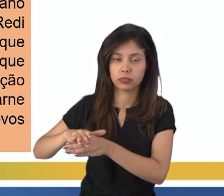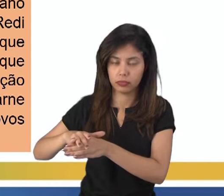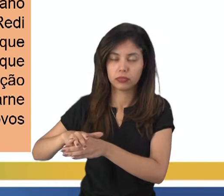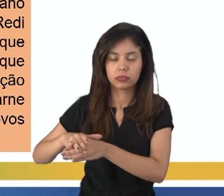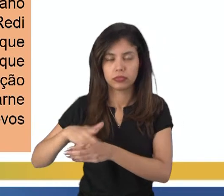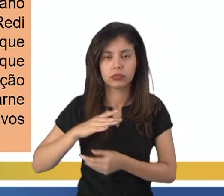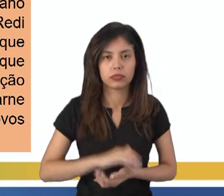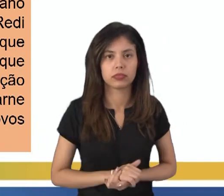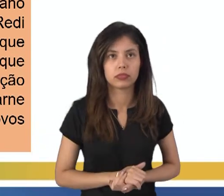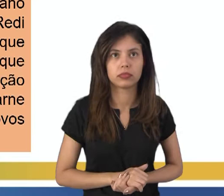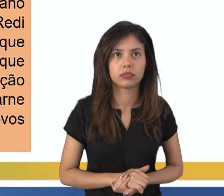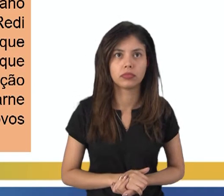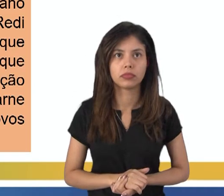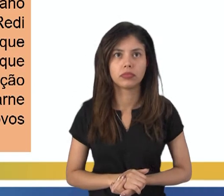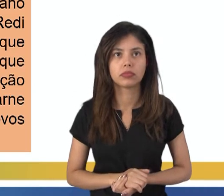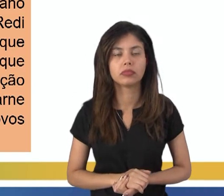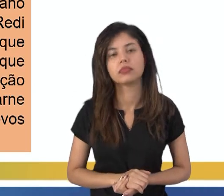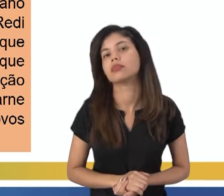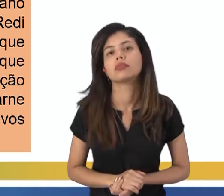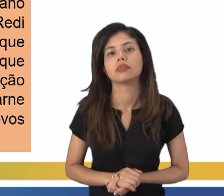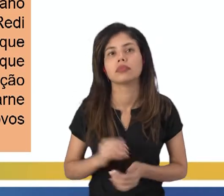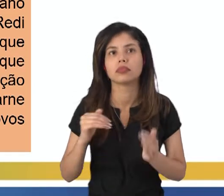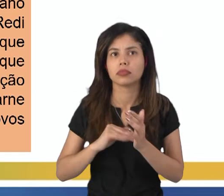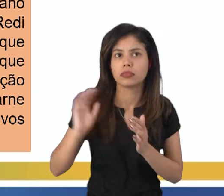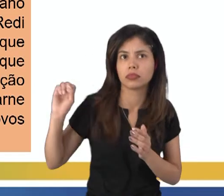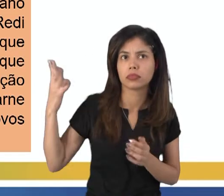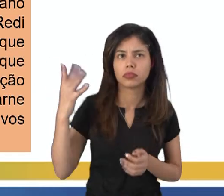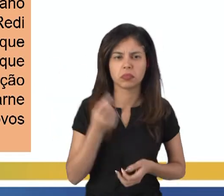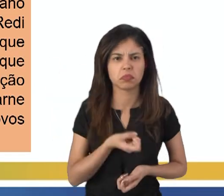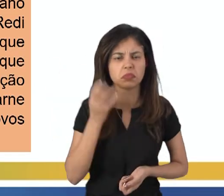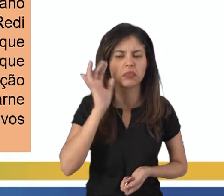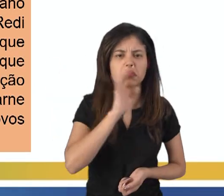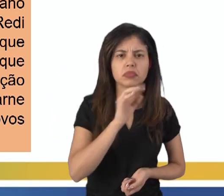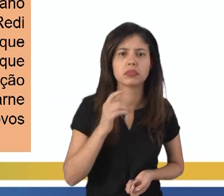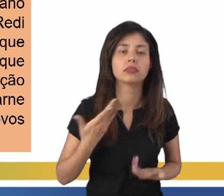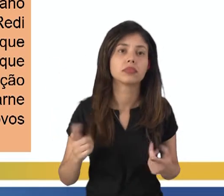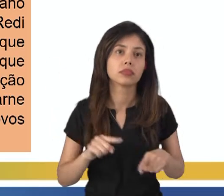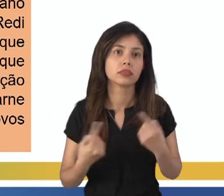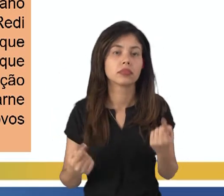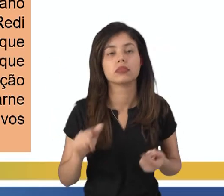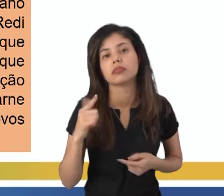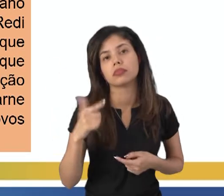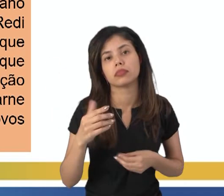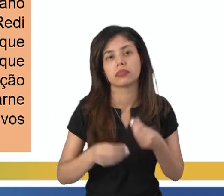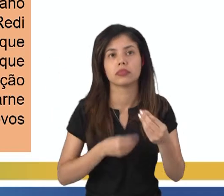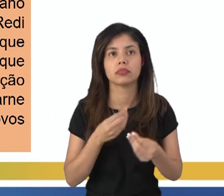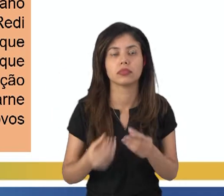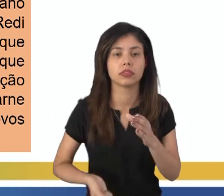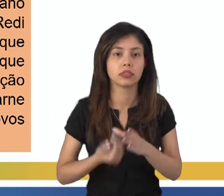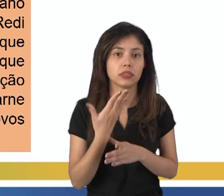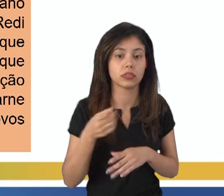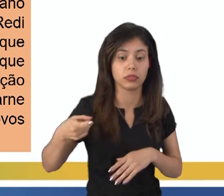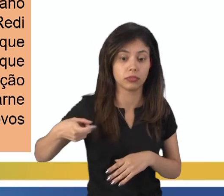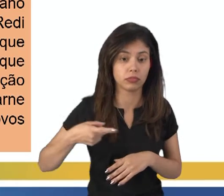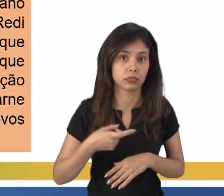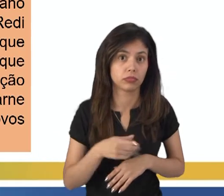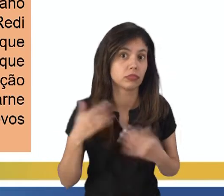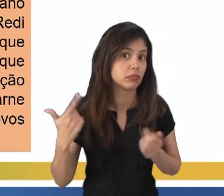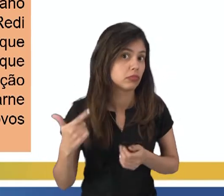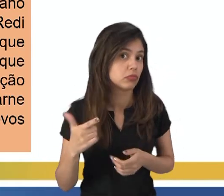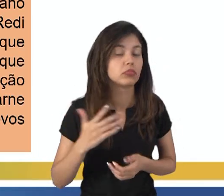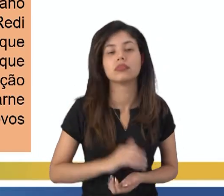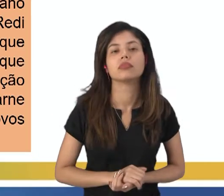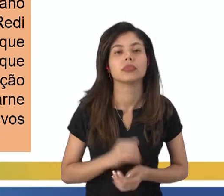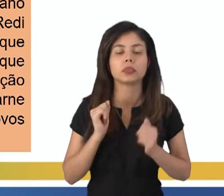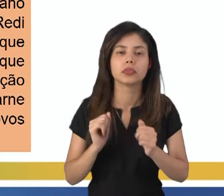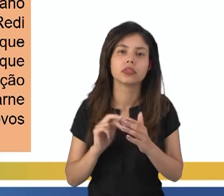de proteção, até aconteceu, né, de ficar com cheiro ruim e tudo mais, mas não aconteceu o surgimento de larvas, onde ele